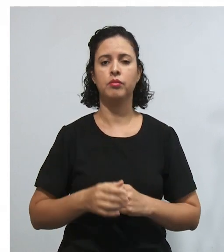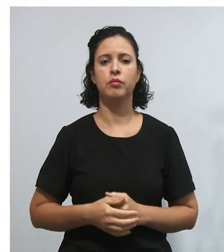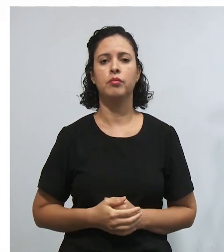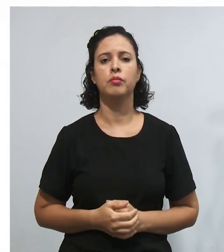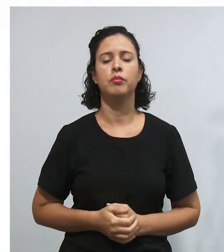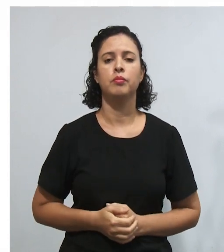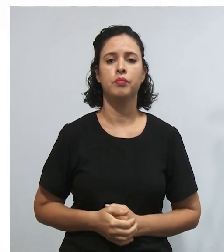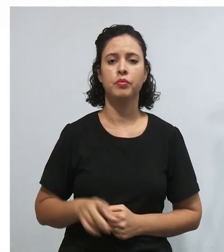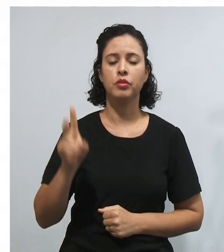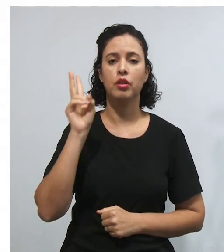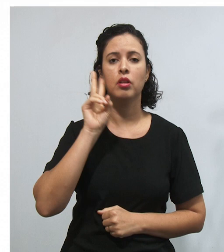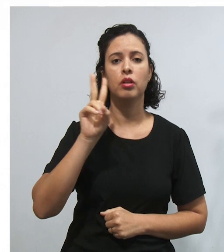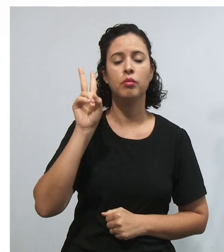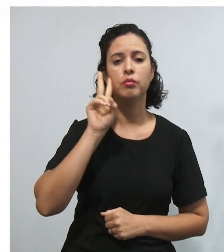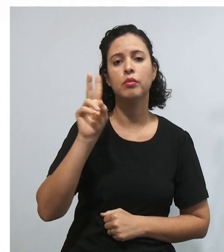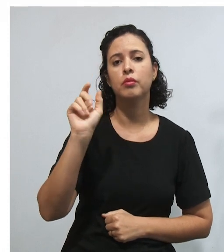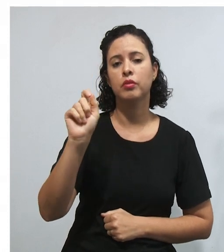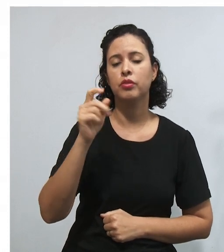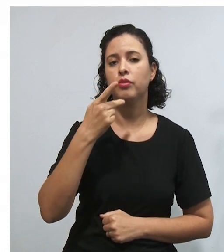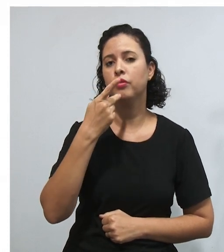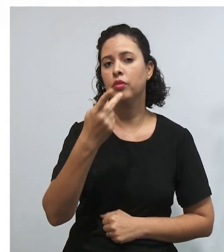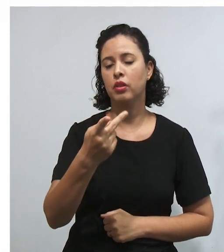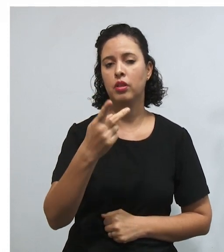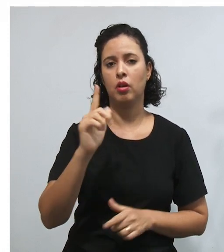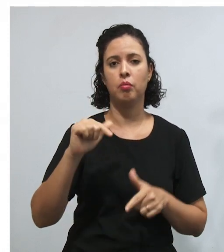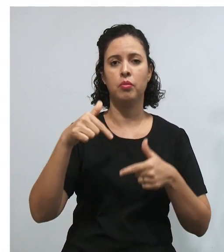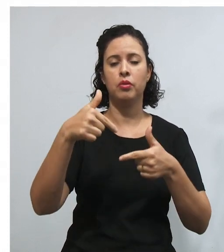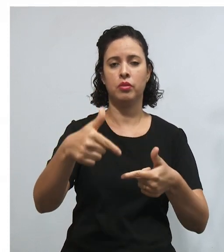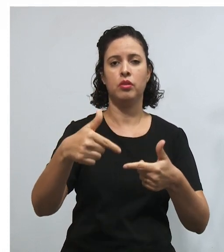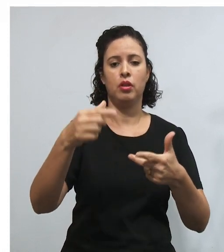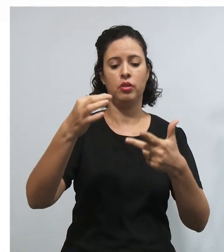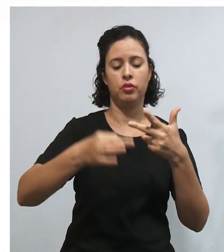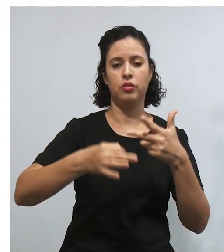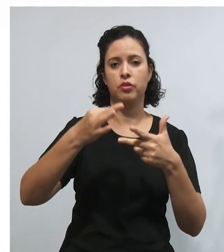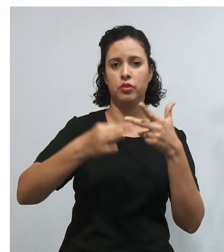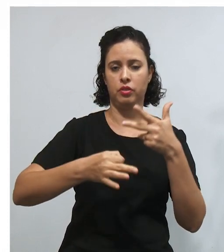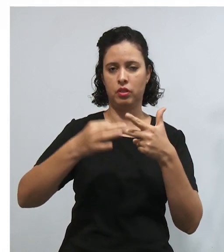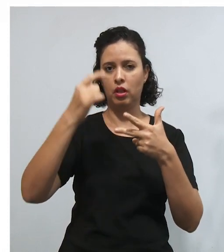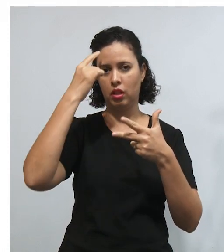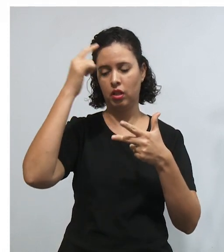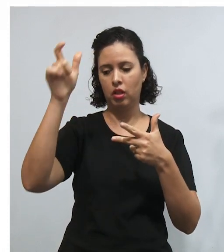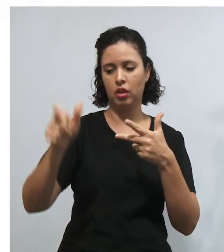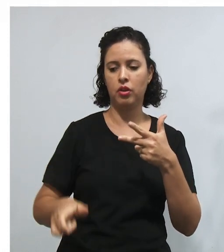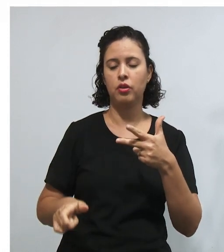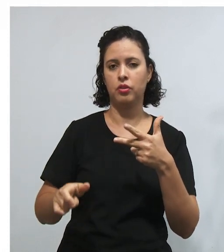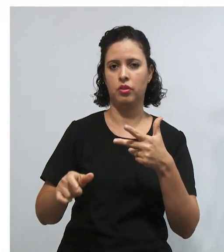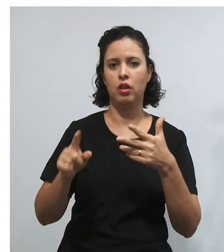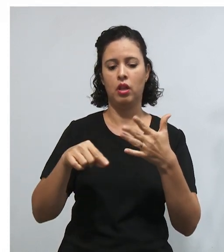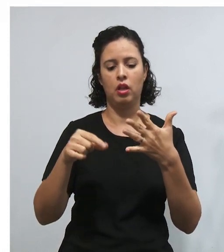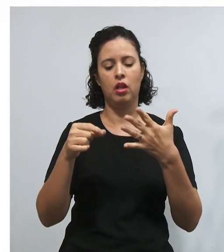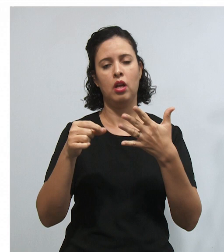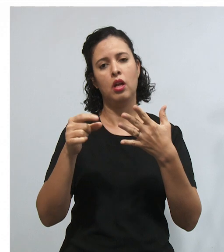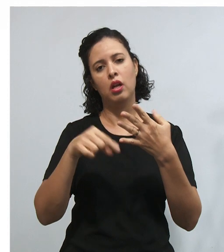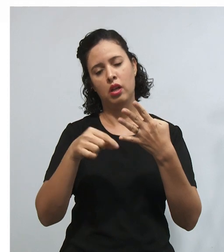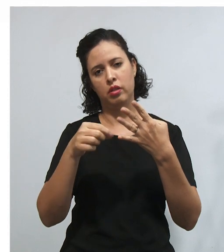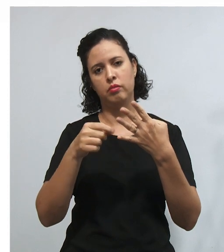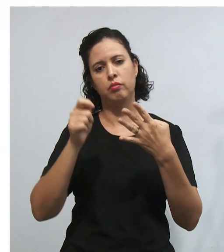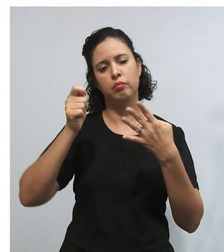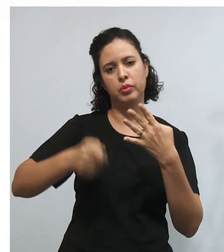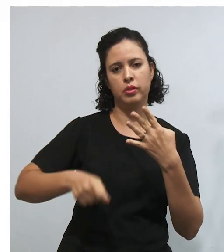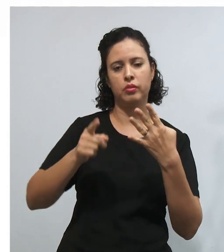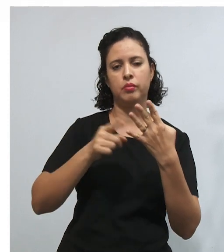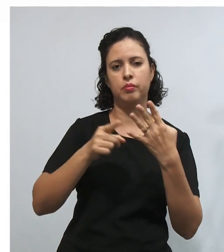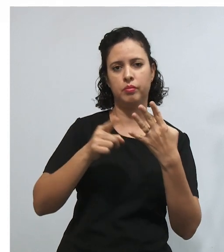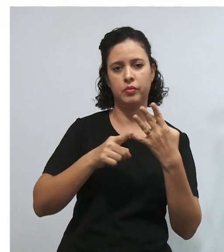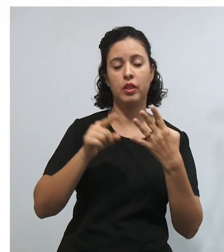aulas, tá ok? Lembrando que quando a gente fala de poder judiciário lá do juiz, né, vamos falar do juiz de primeiro grau, né? O